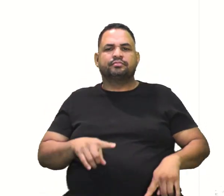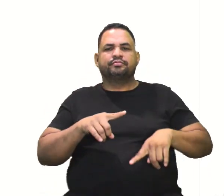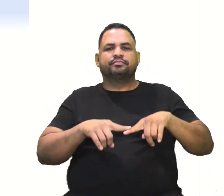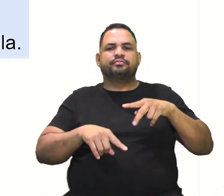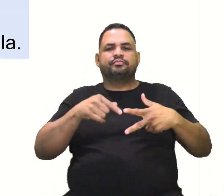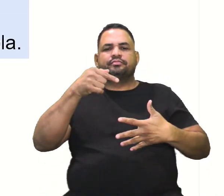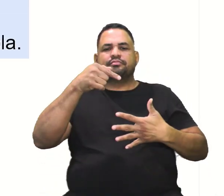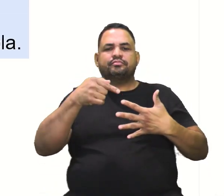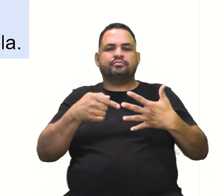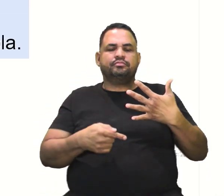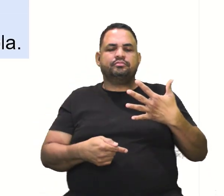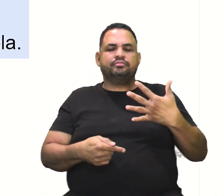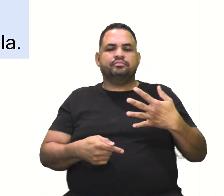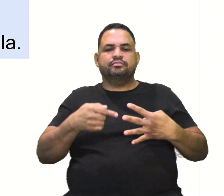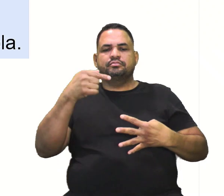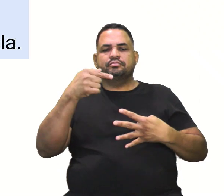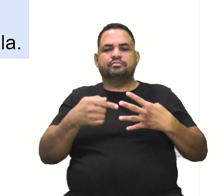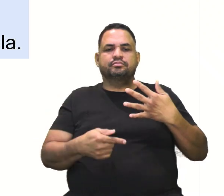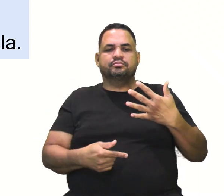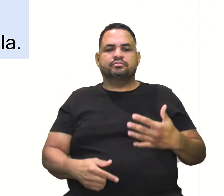Elementos da parábola.